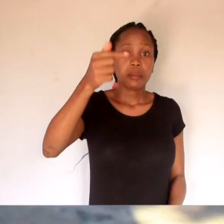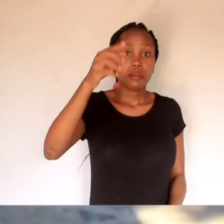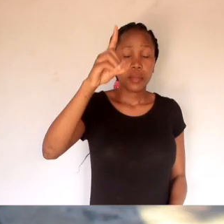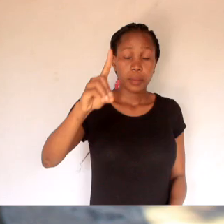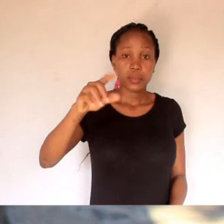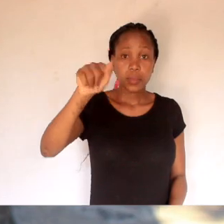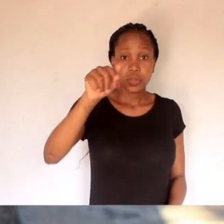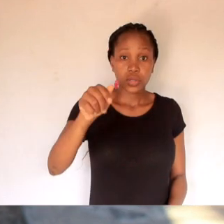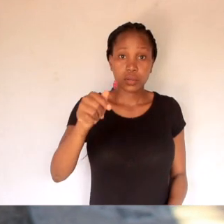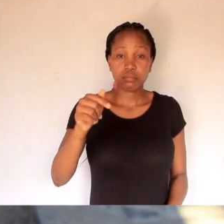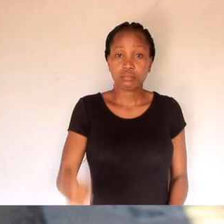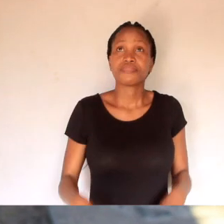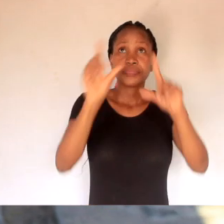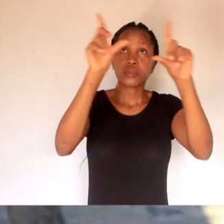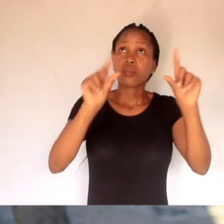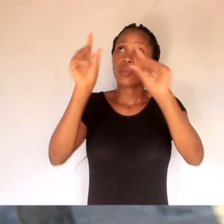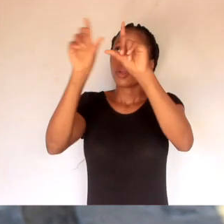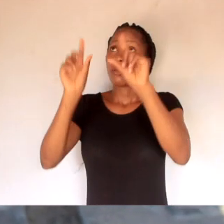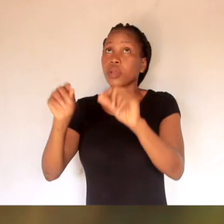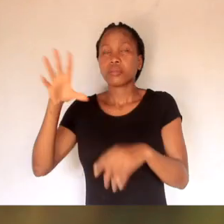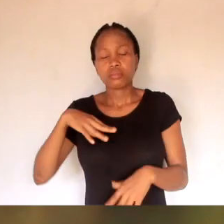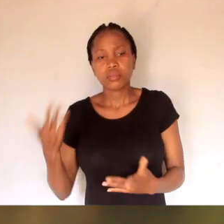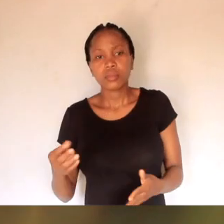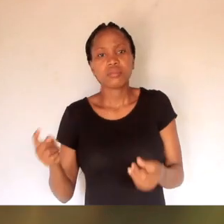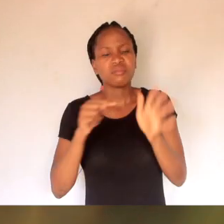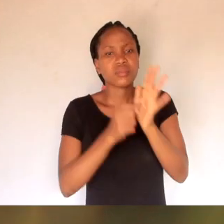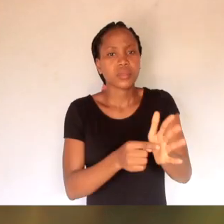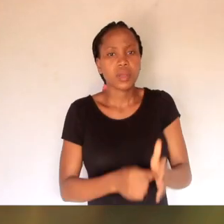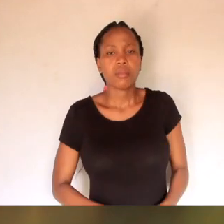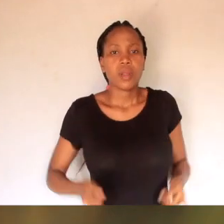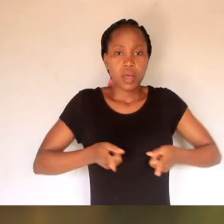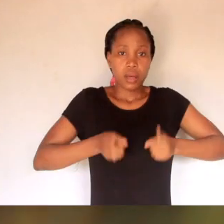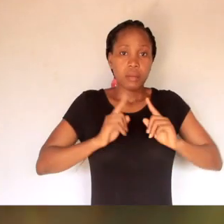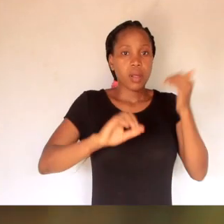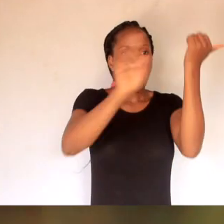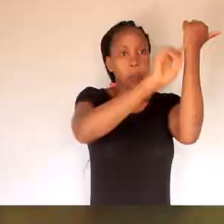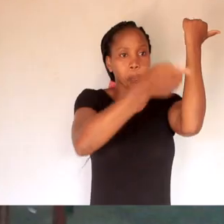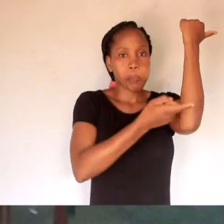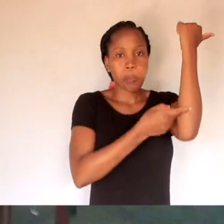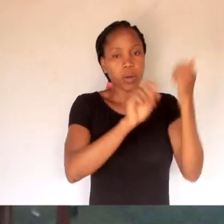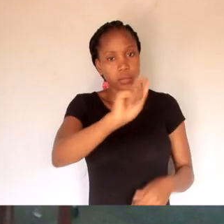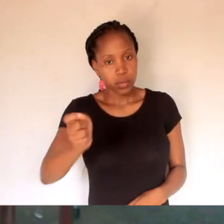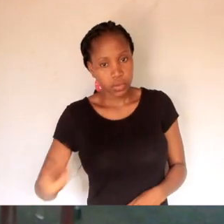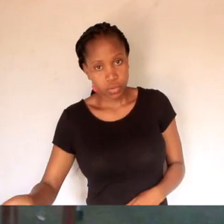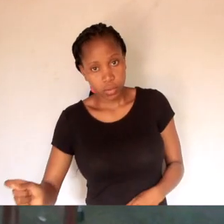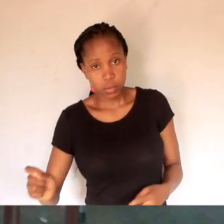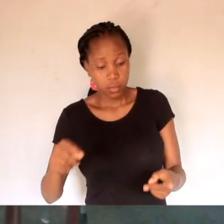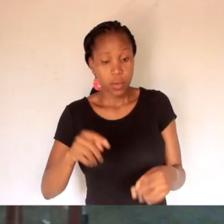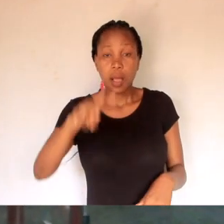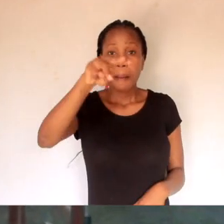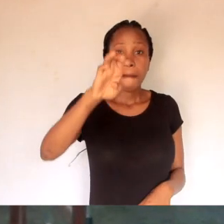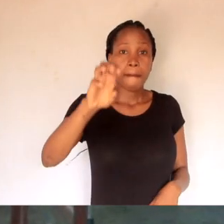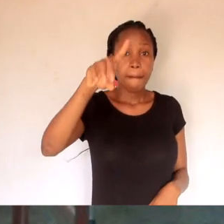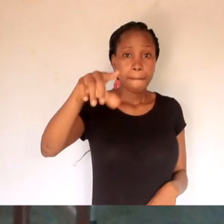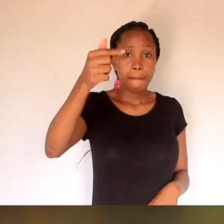locais, como a questão da manutenção da rapariga grávida na escola. Portanto, o MEP consegue até hoje